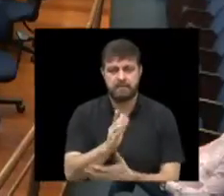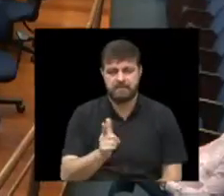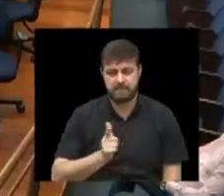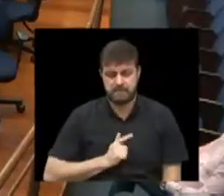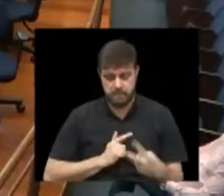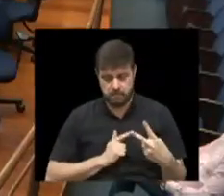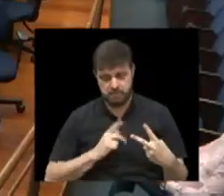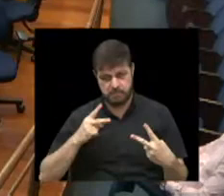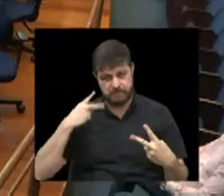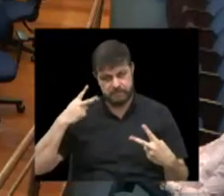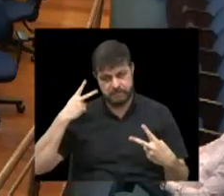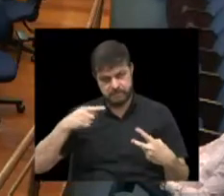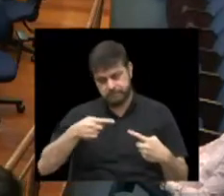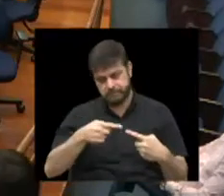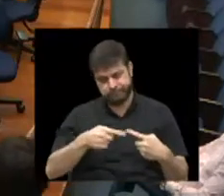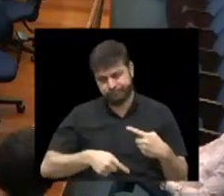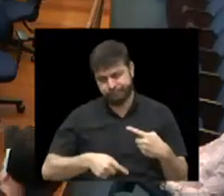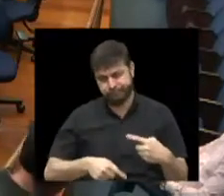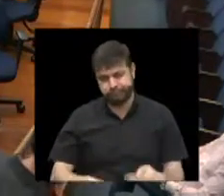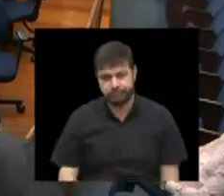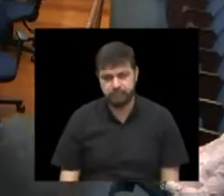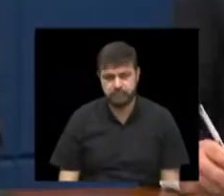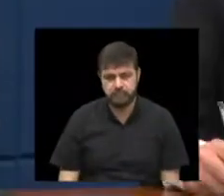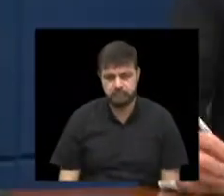2 votos contrários.